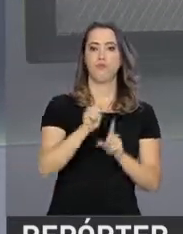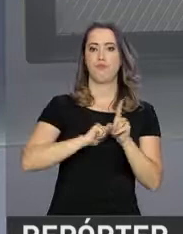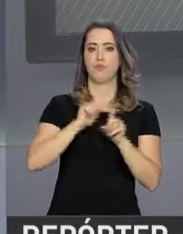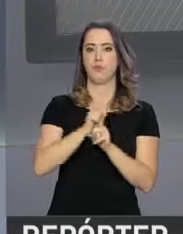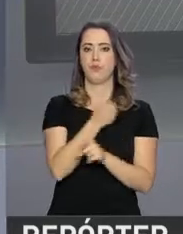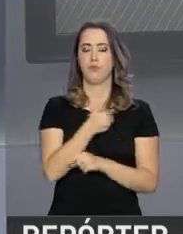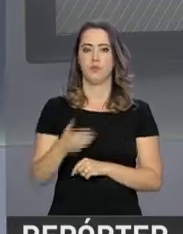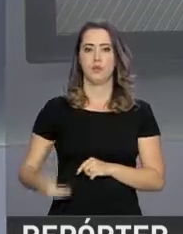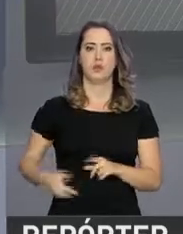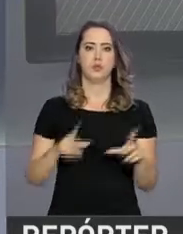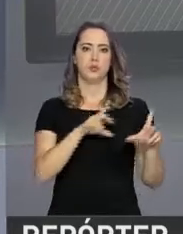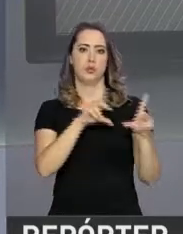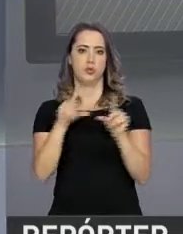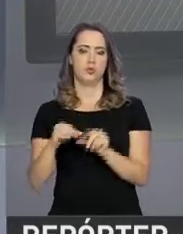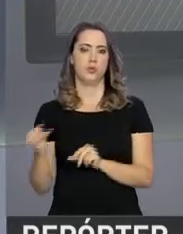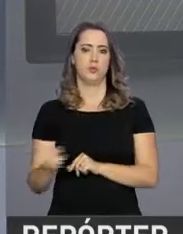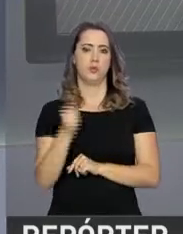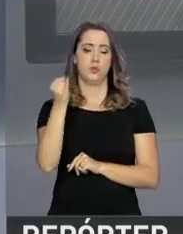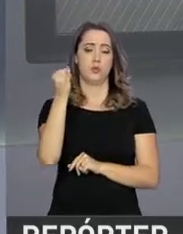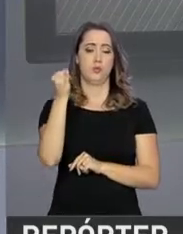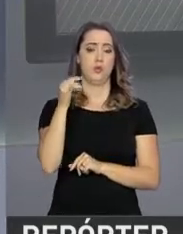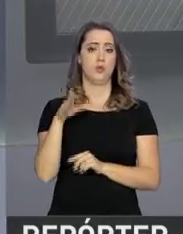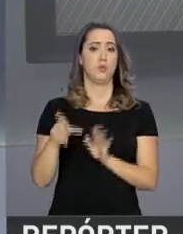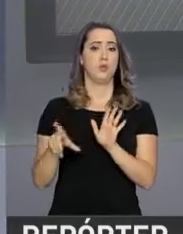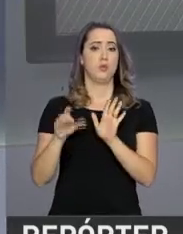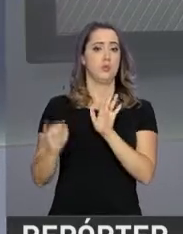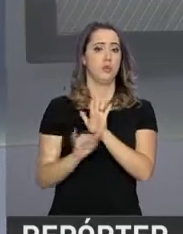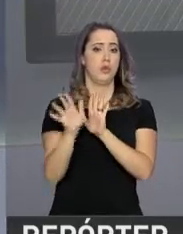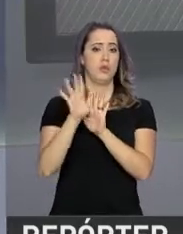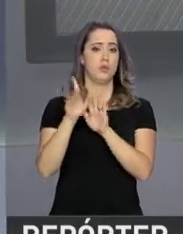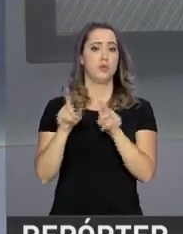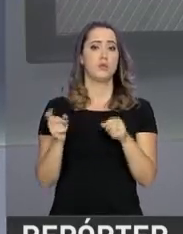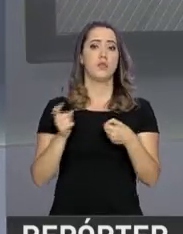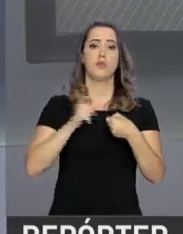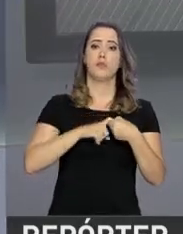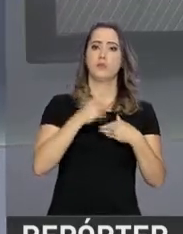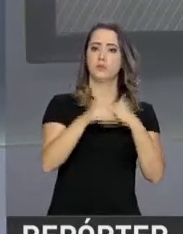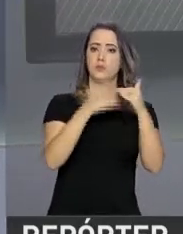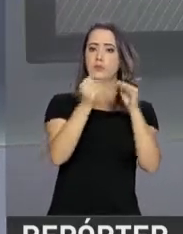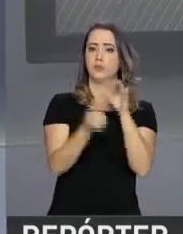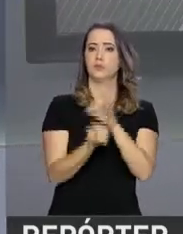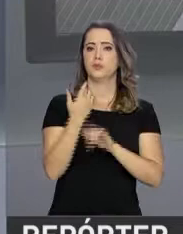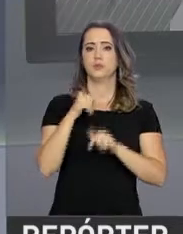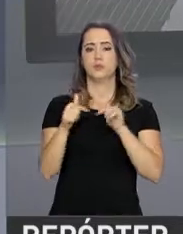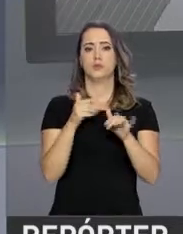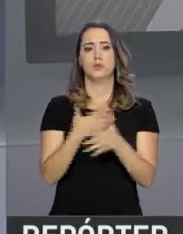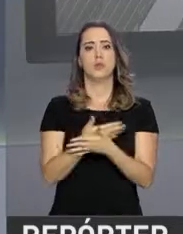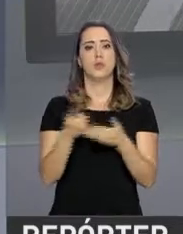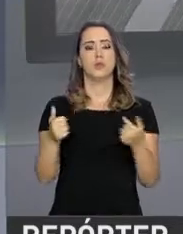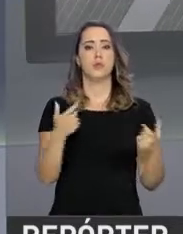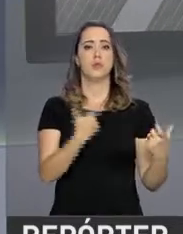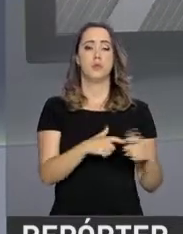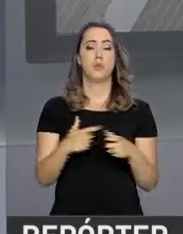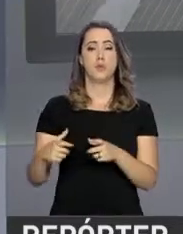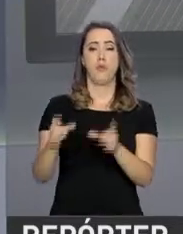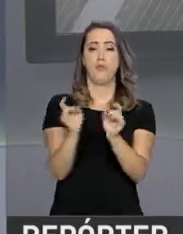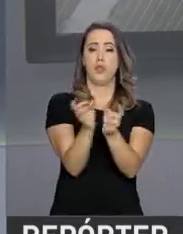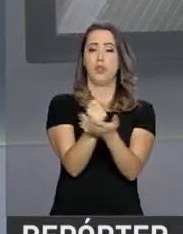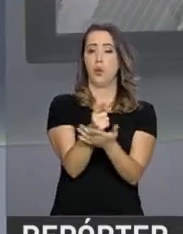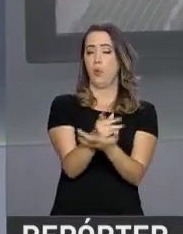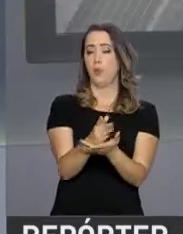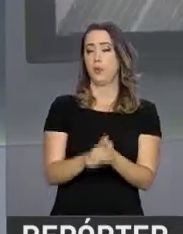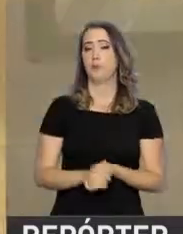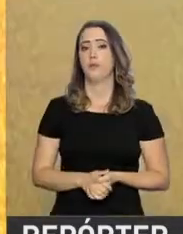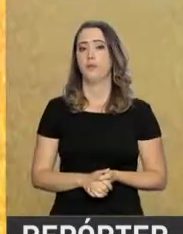meses de governo com quedas significativas nos juros e na inflação, retomada da geração de empregos e melhora no ambiente de